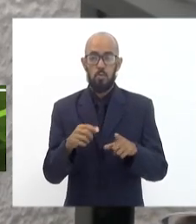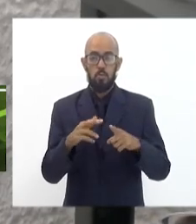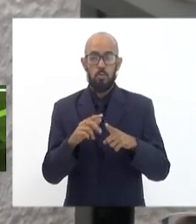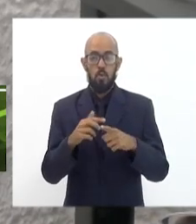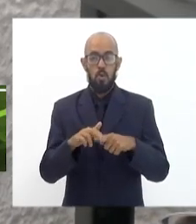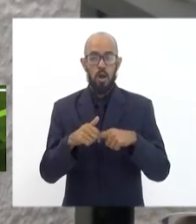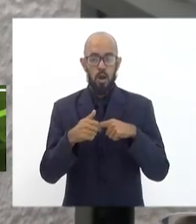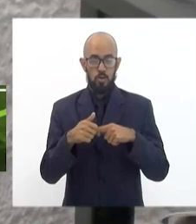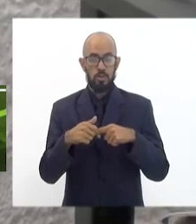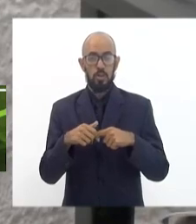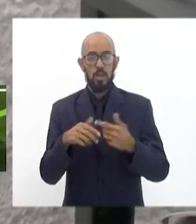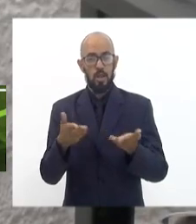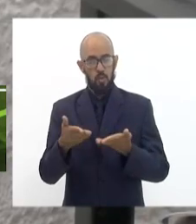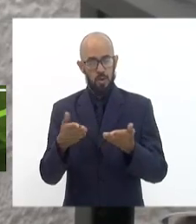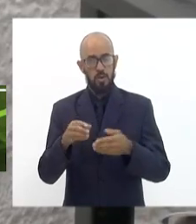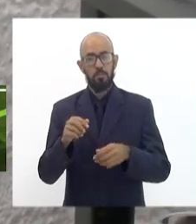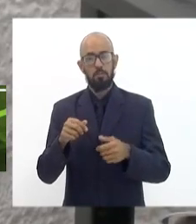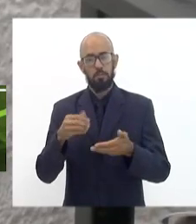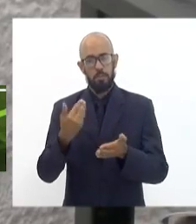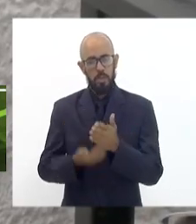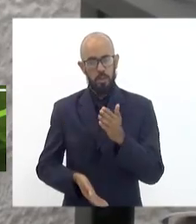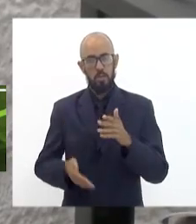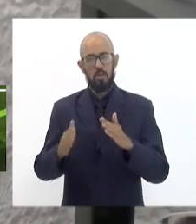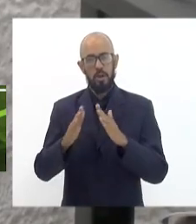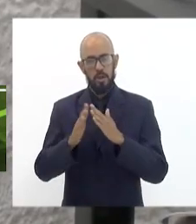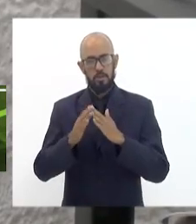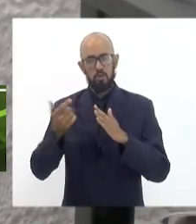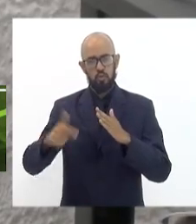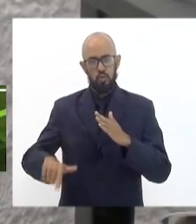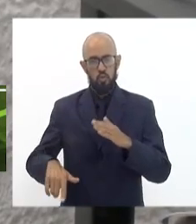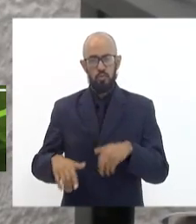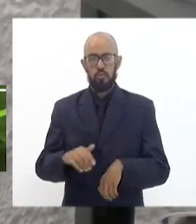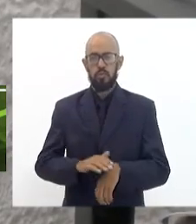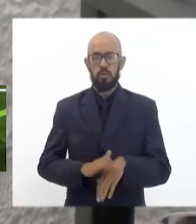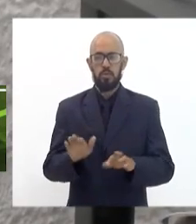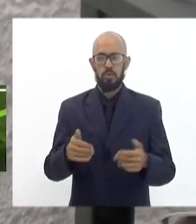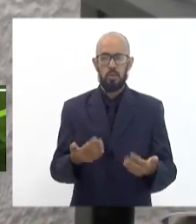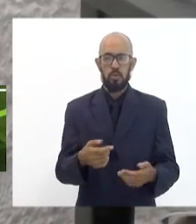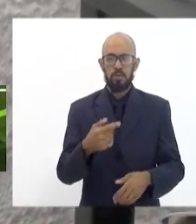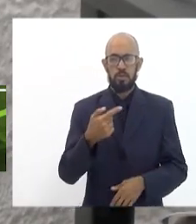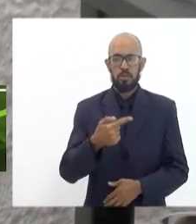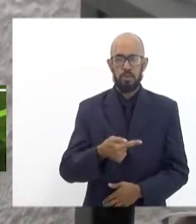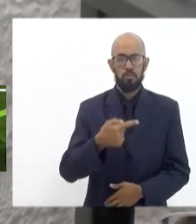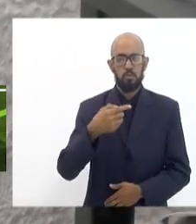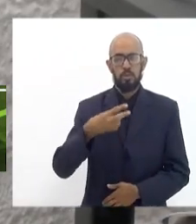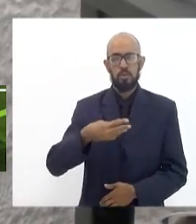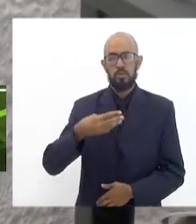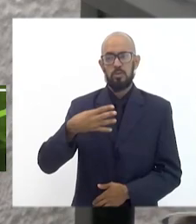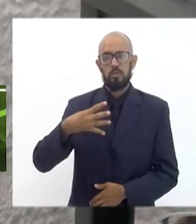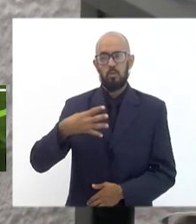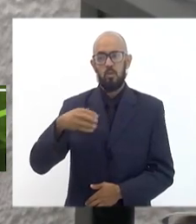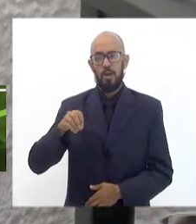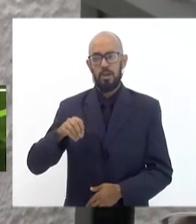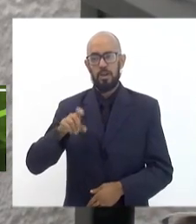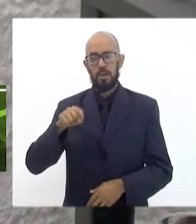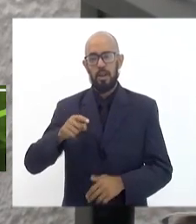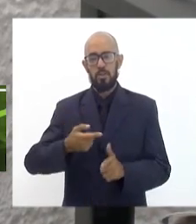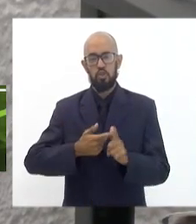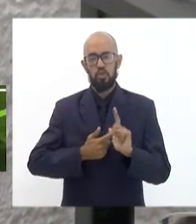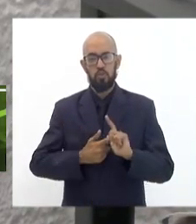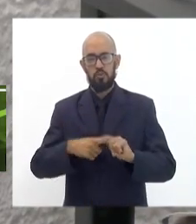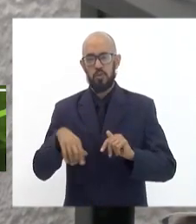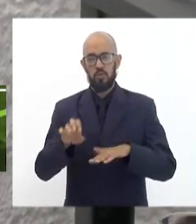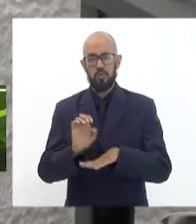sem casas agora ficaram sem casa então essas 7340 unidades são unidades de dívida que o